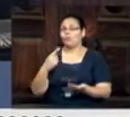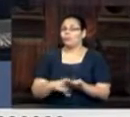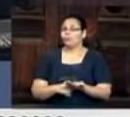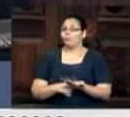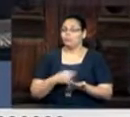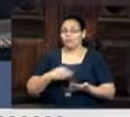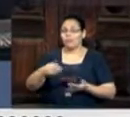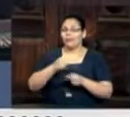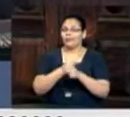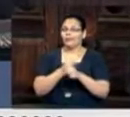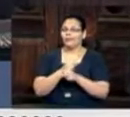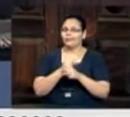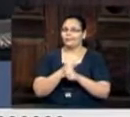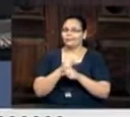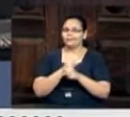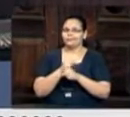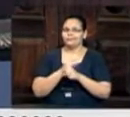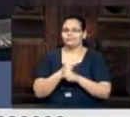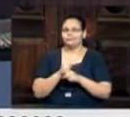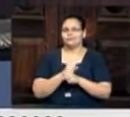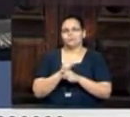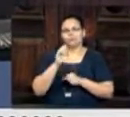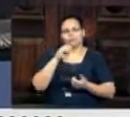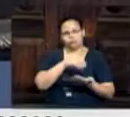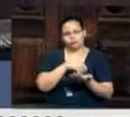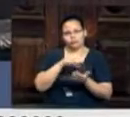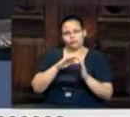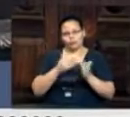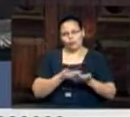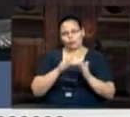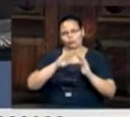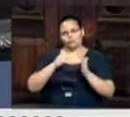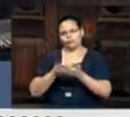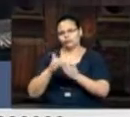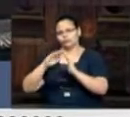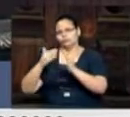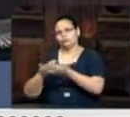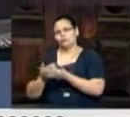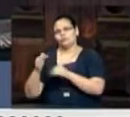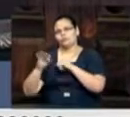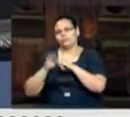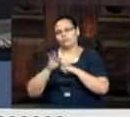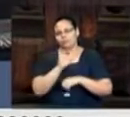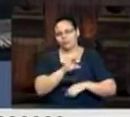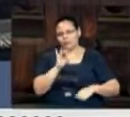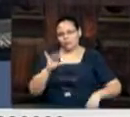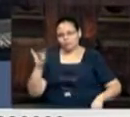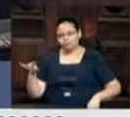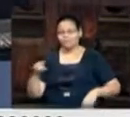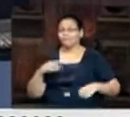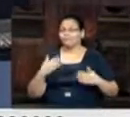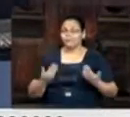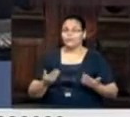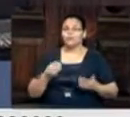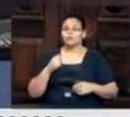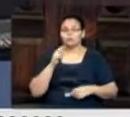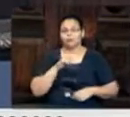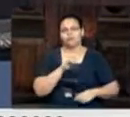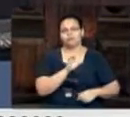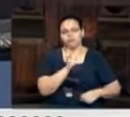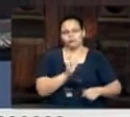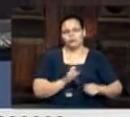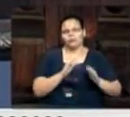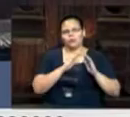ano letivo, unidade por unidade da FATEC, em que pé estão as coisas, que cada caso é um caso, cada situação é